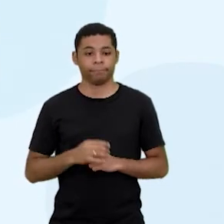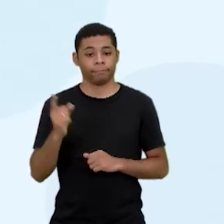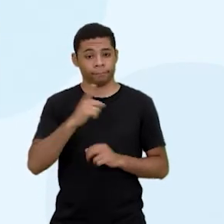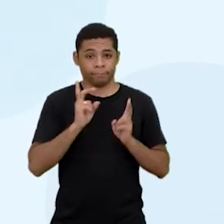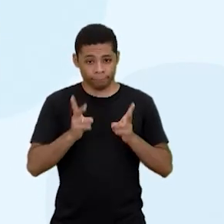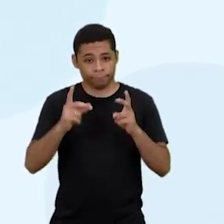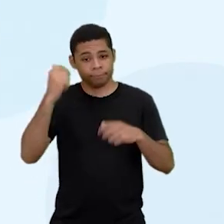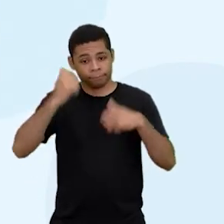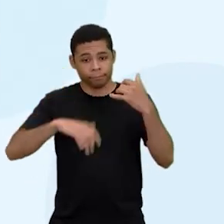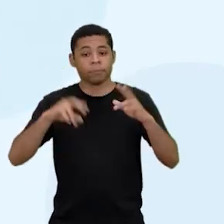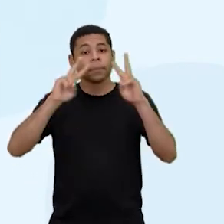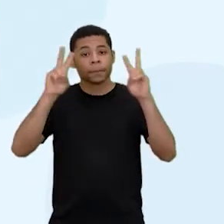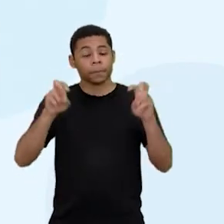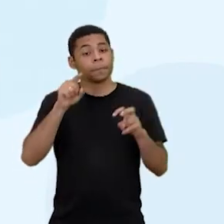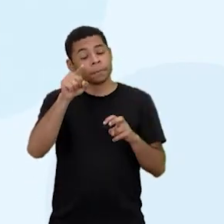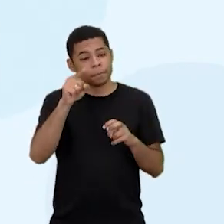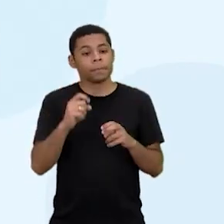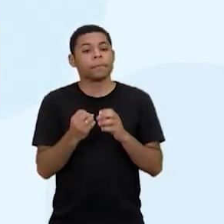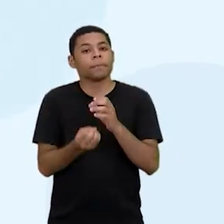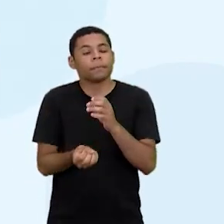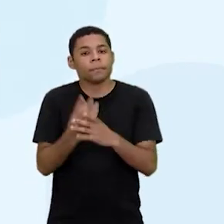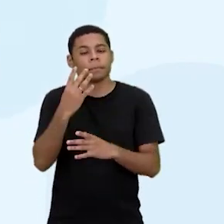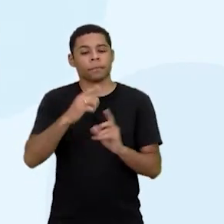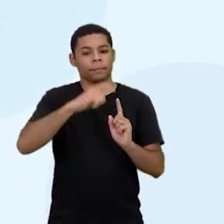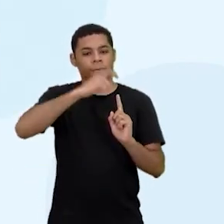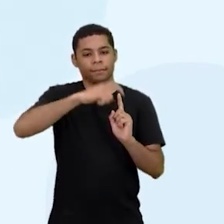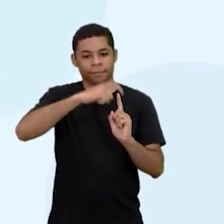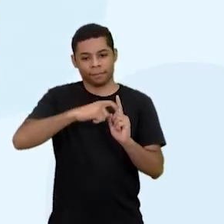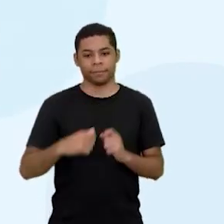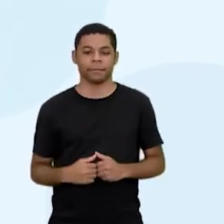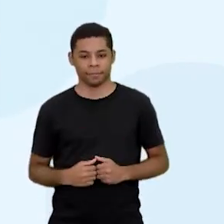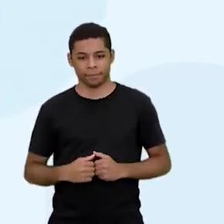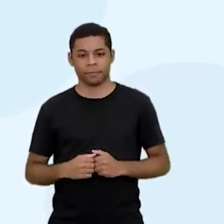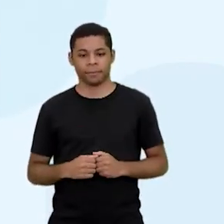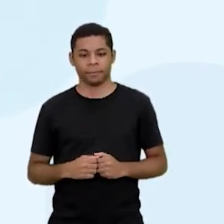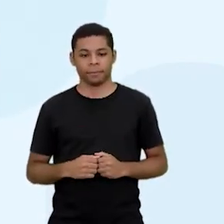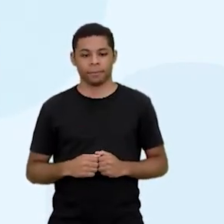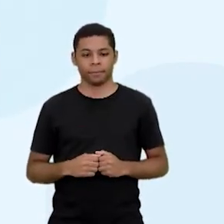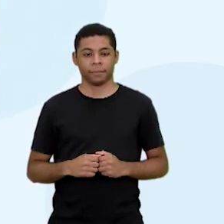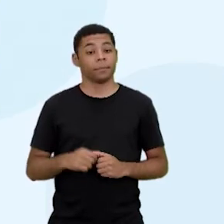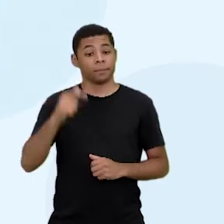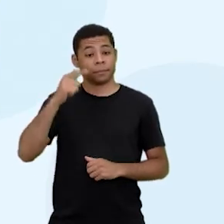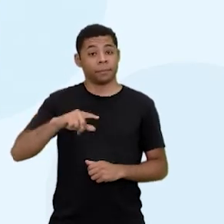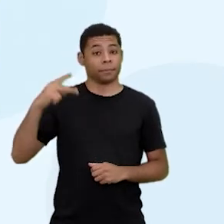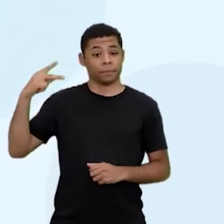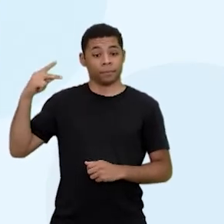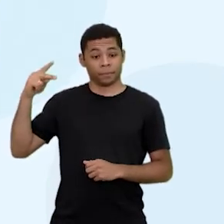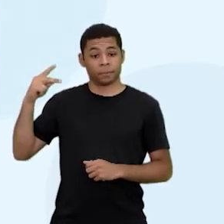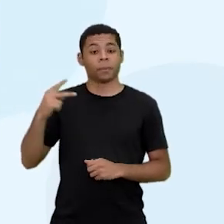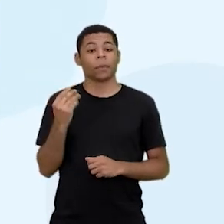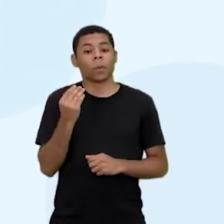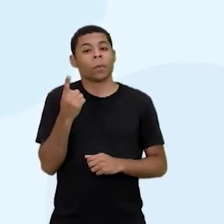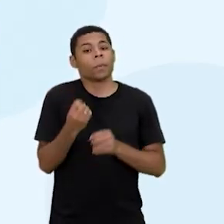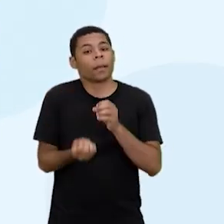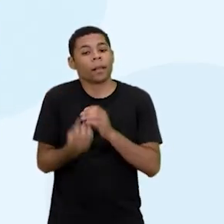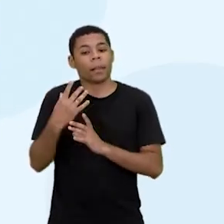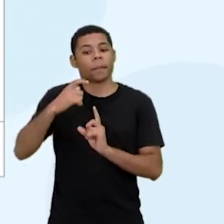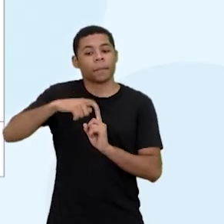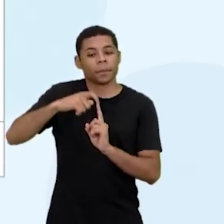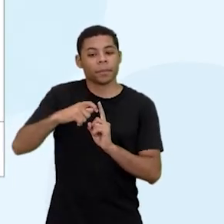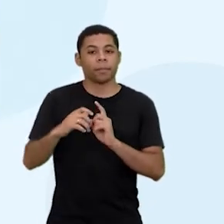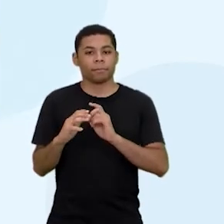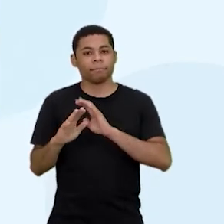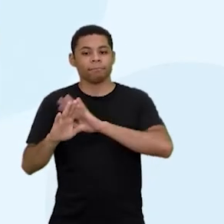falando da criação de personagens e os seus backgrounds, né? Como é que a gente cria ali